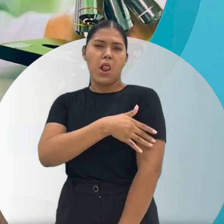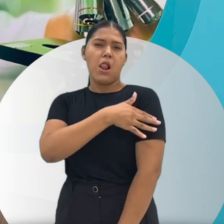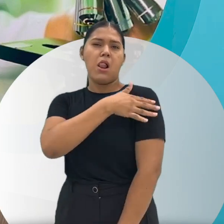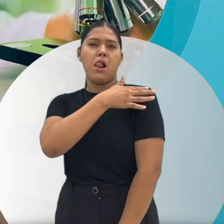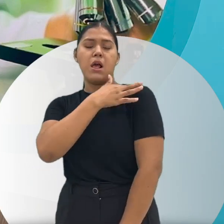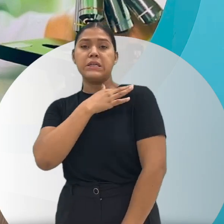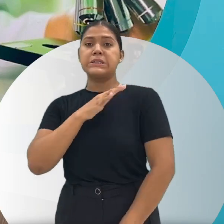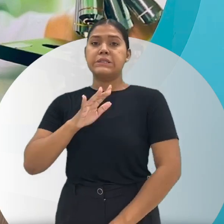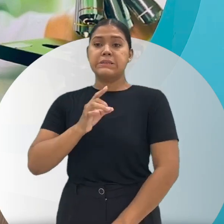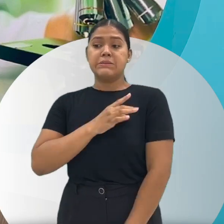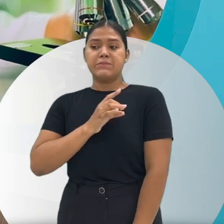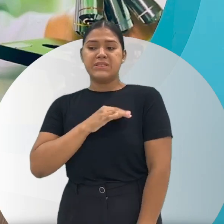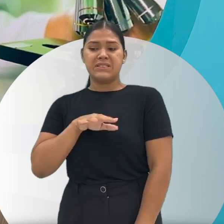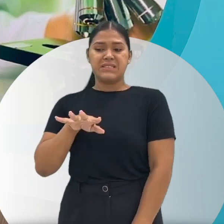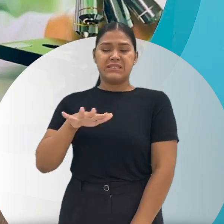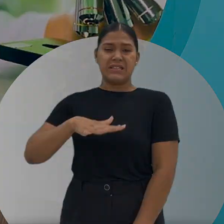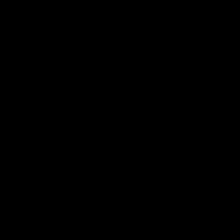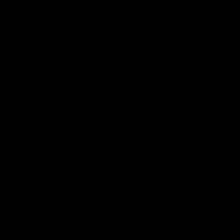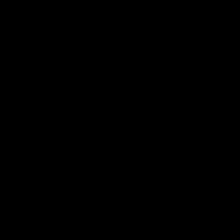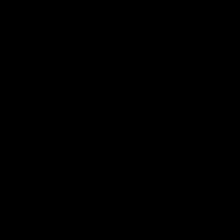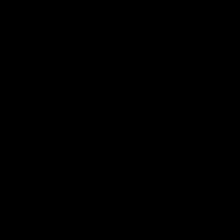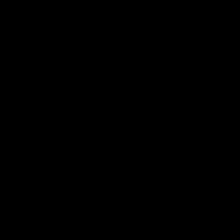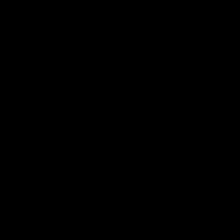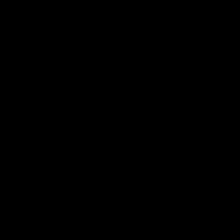tem um medo muito grande, né,